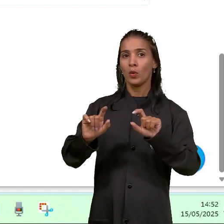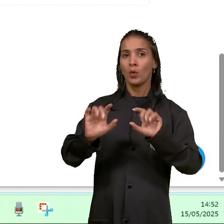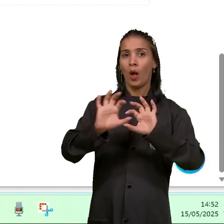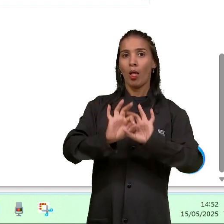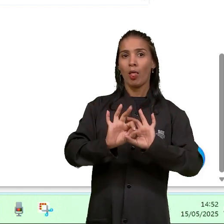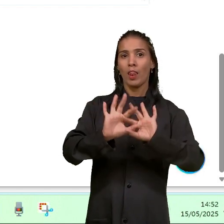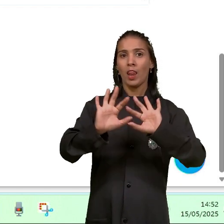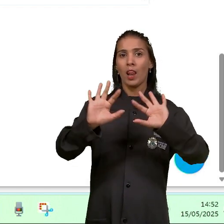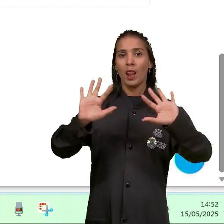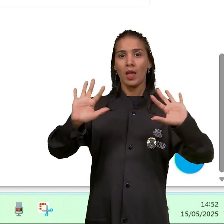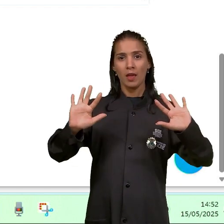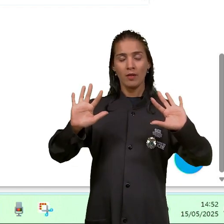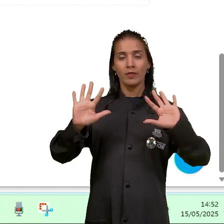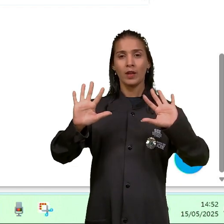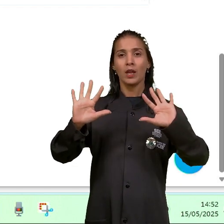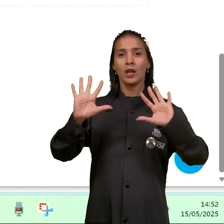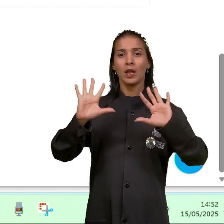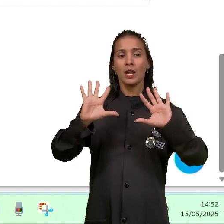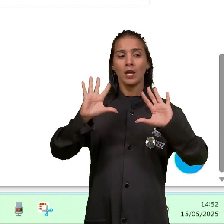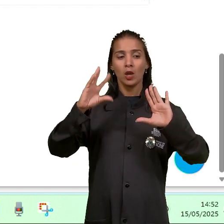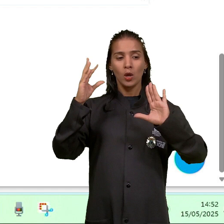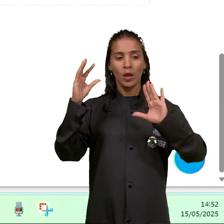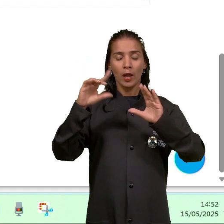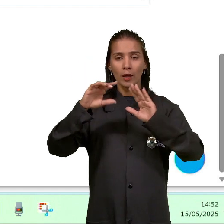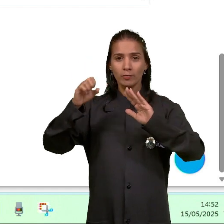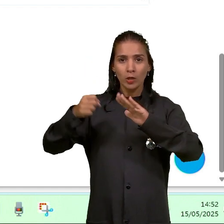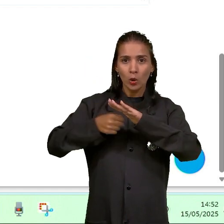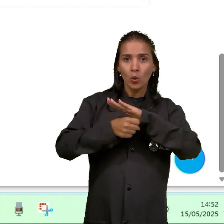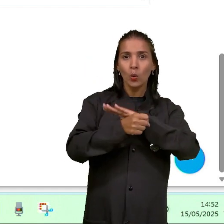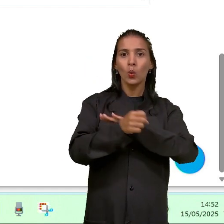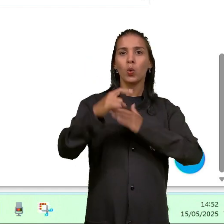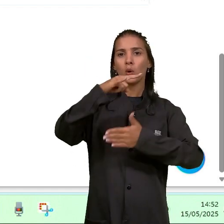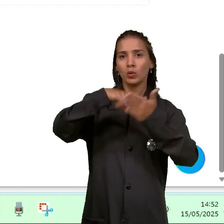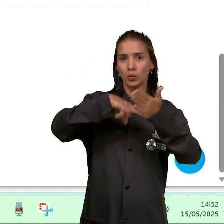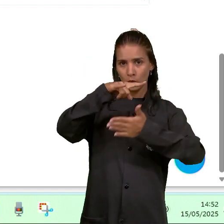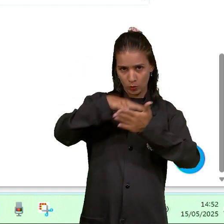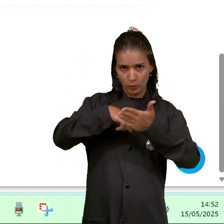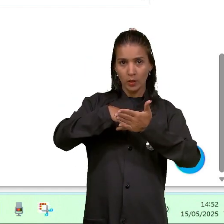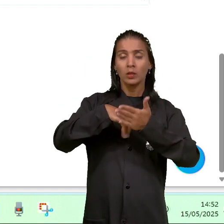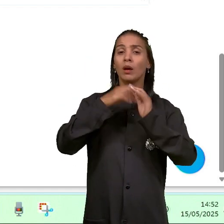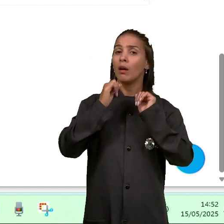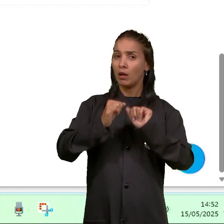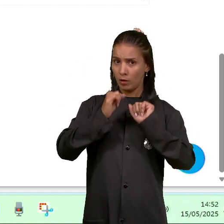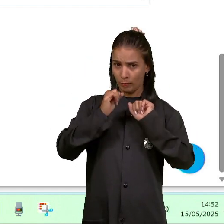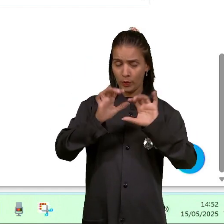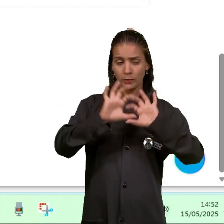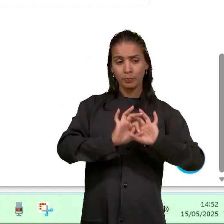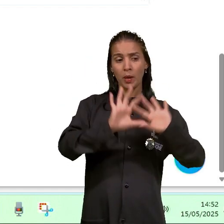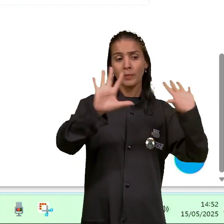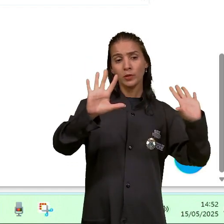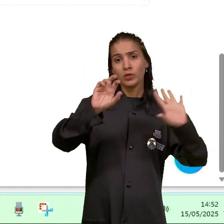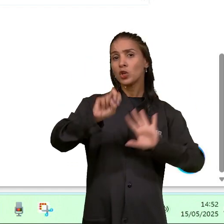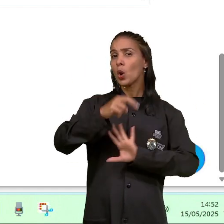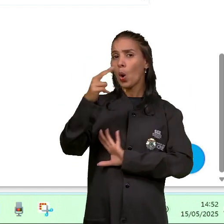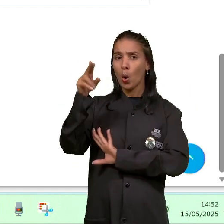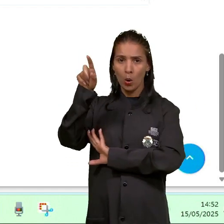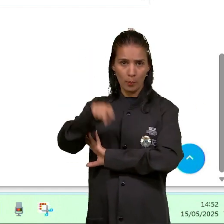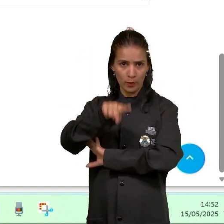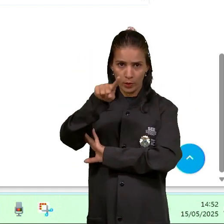permitir que esse particular, ele insira documentos nesse processo ou não vou permitir. Se eu não